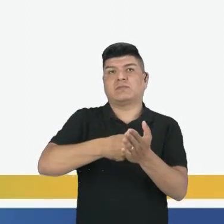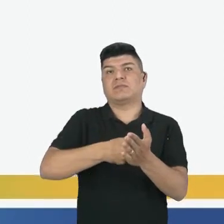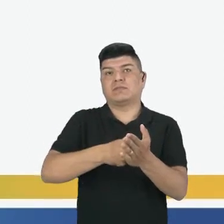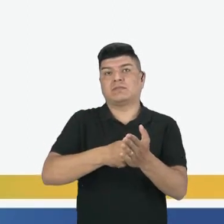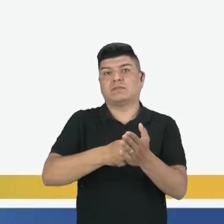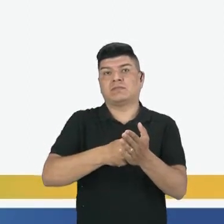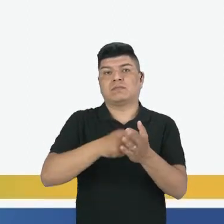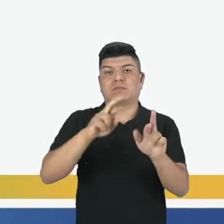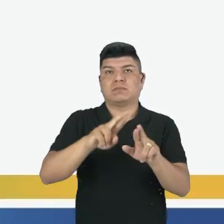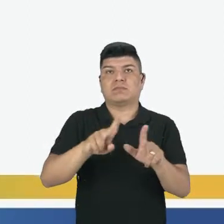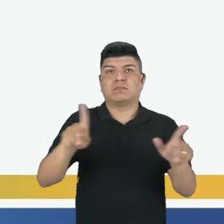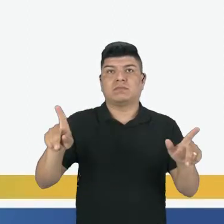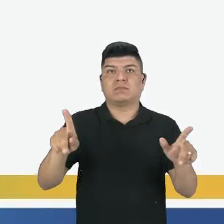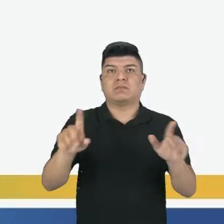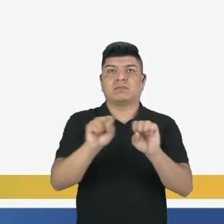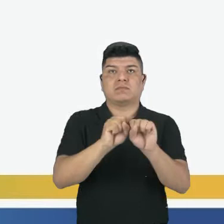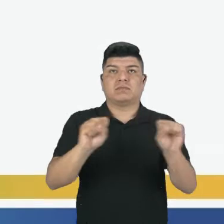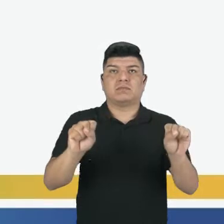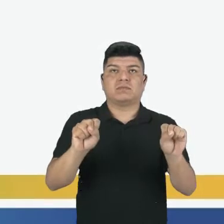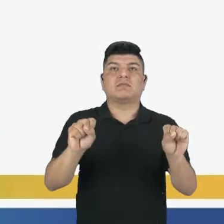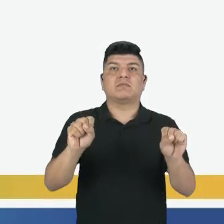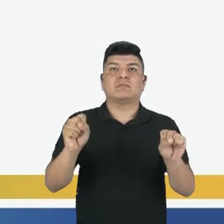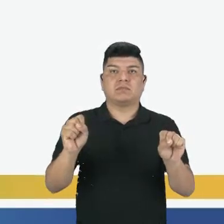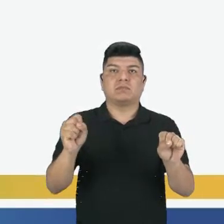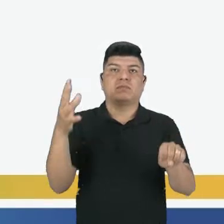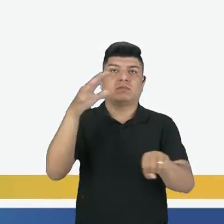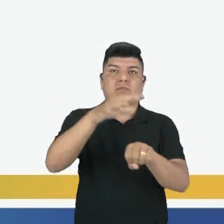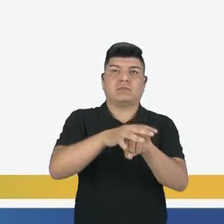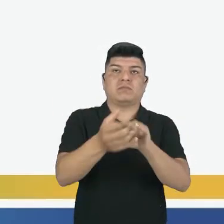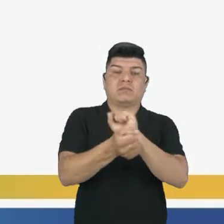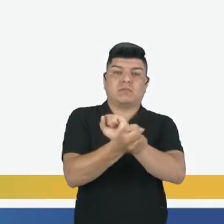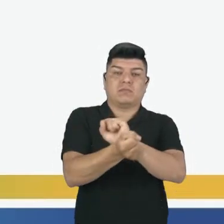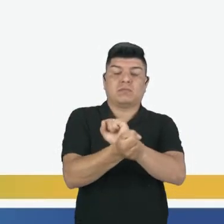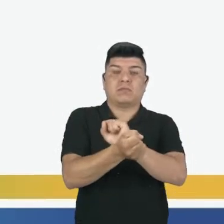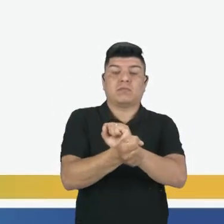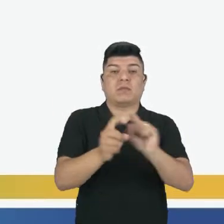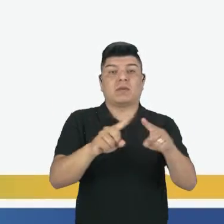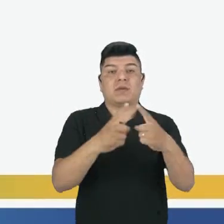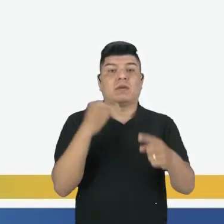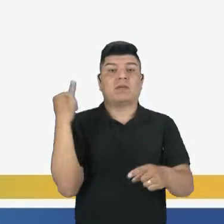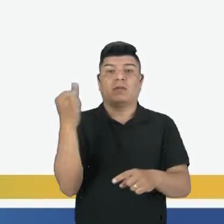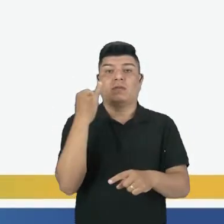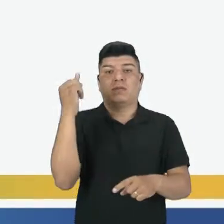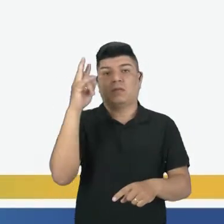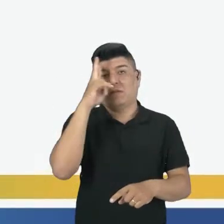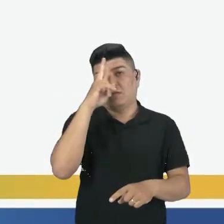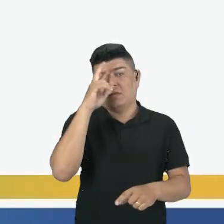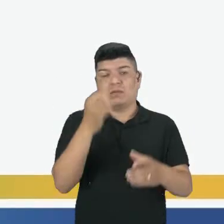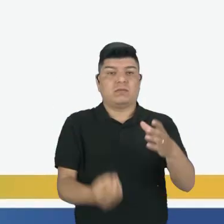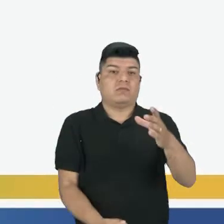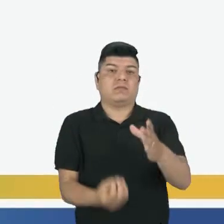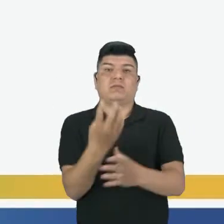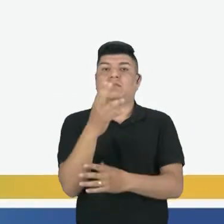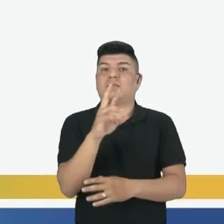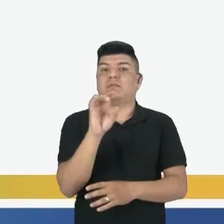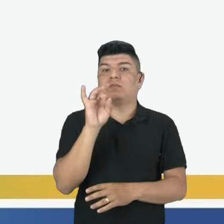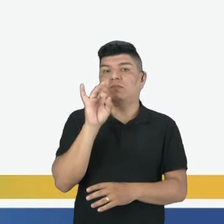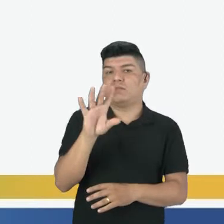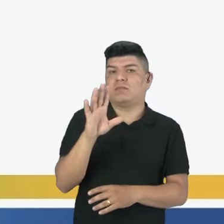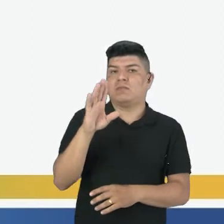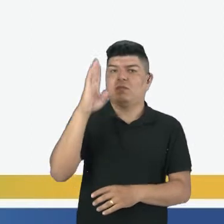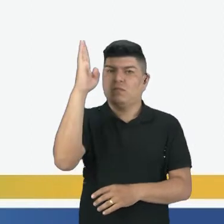e oposição ao sistema colonial escravista. Mas é importante lembrar que eles não se formaram somente no